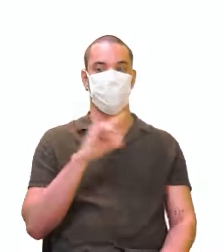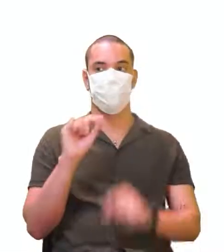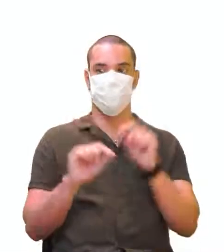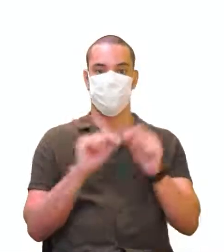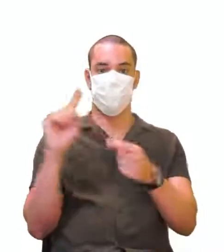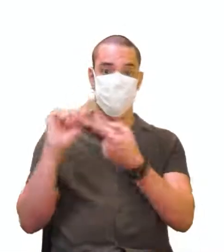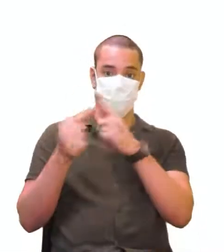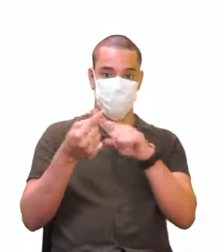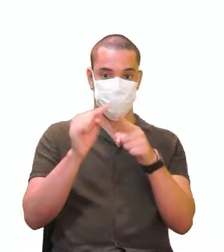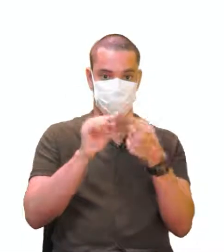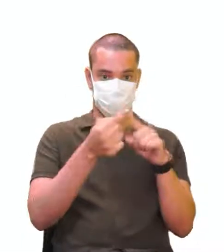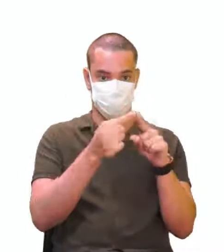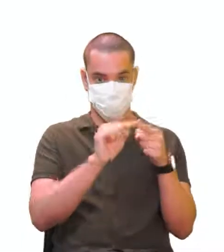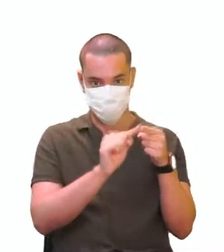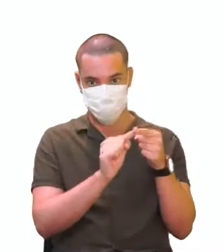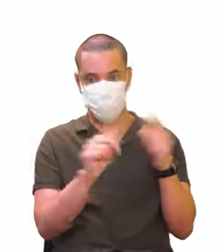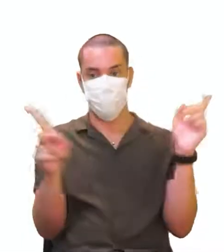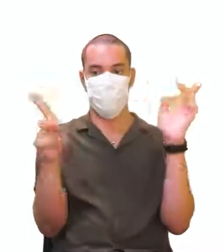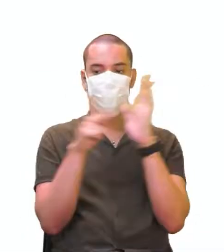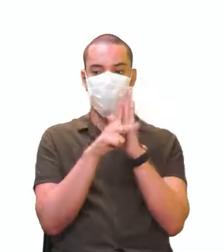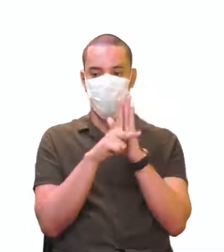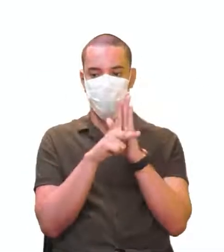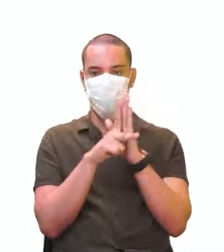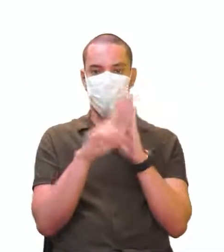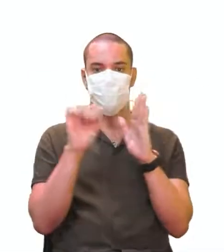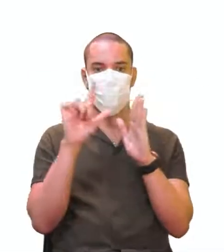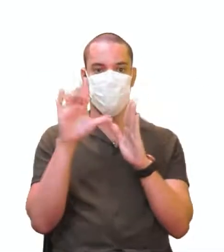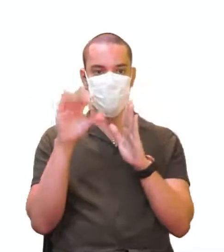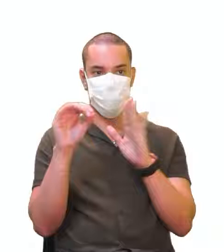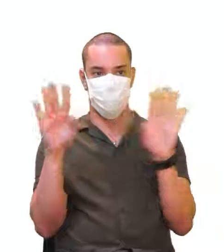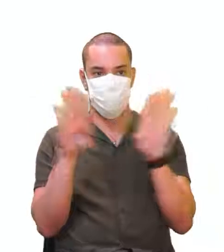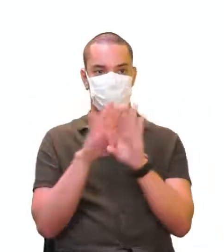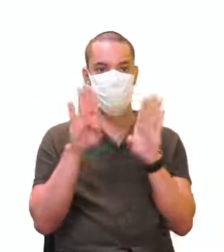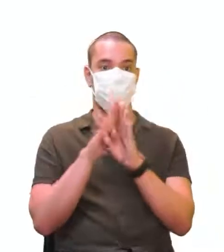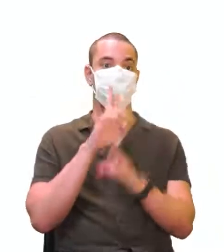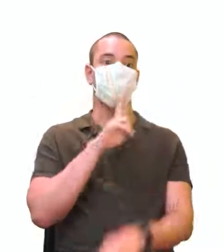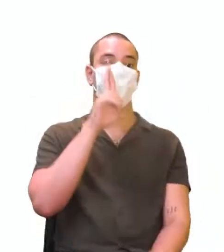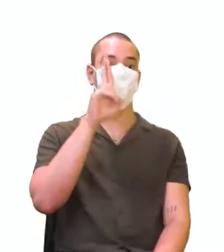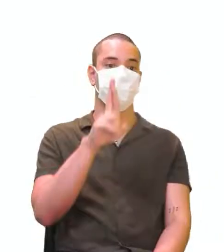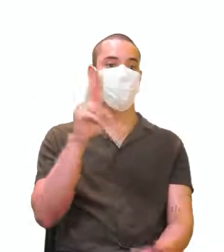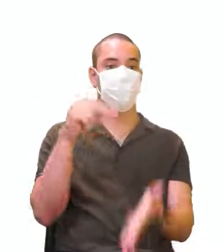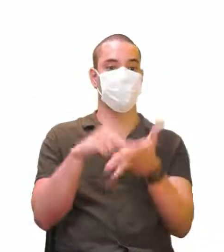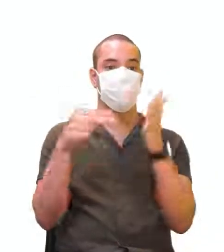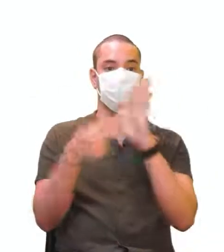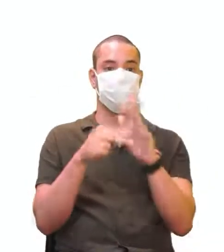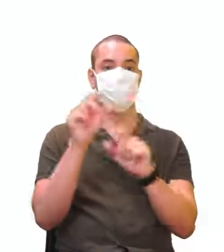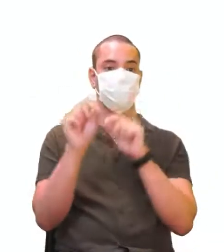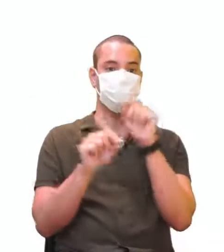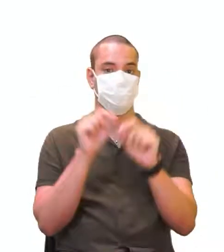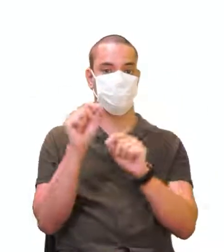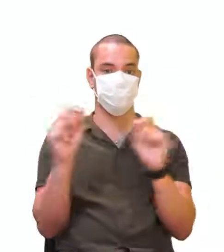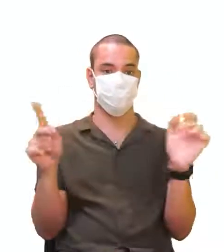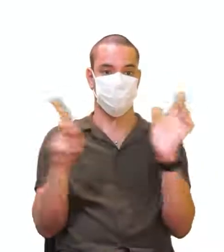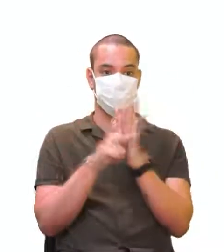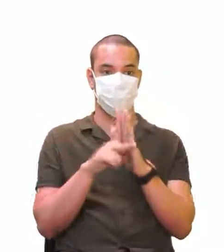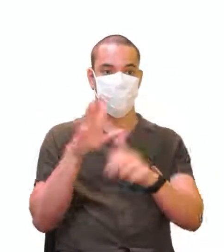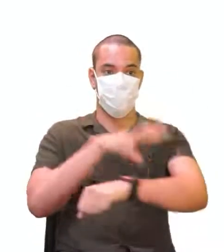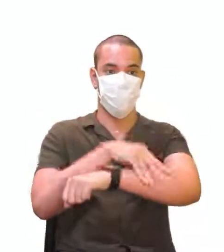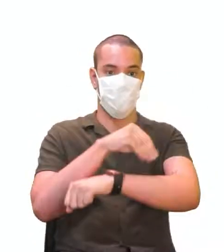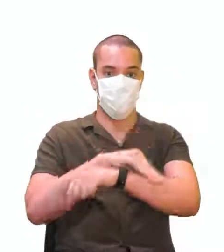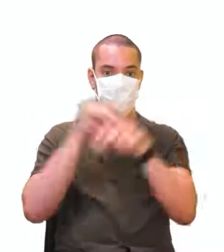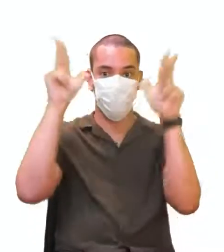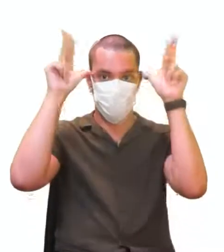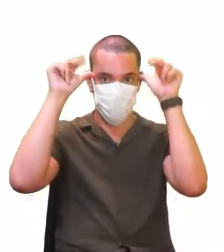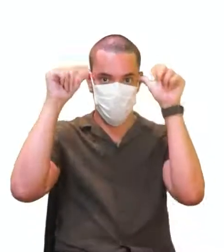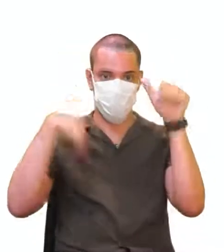as combinações entre os alelos e fenótipos resultantes, que são justamente desses da pelagem dos coelhos que eu